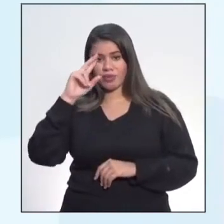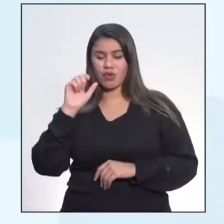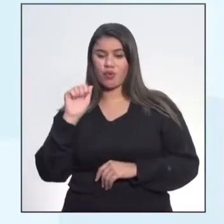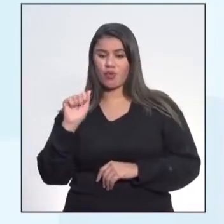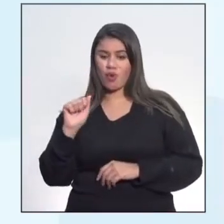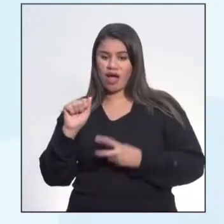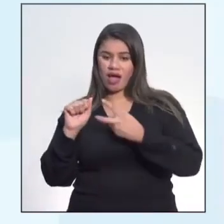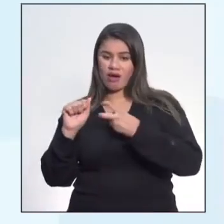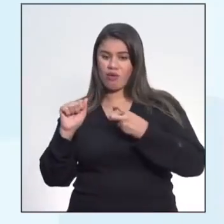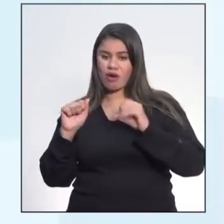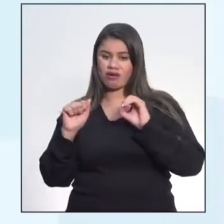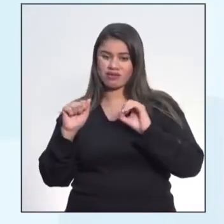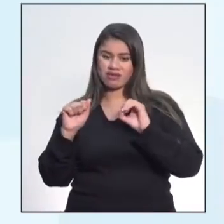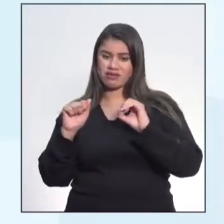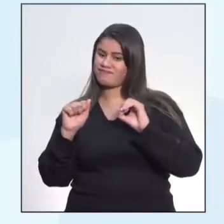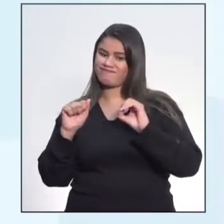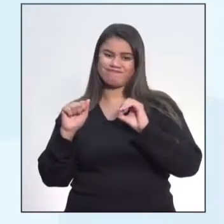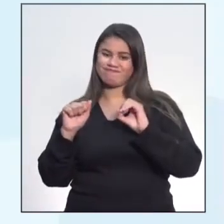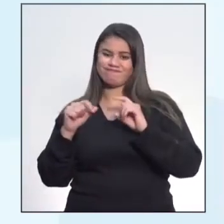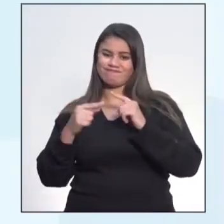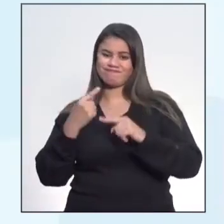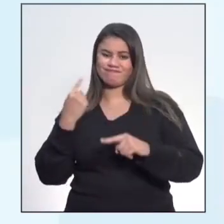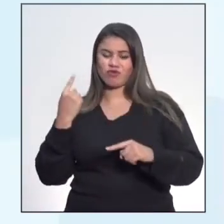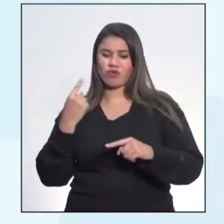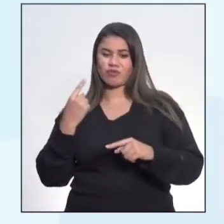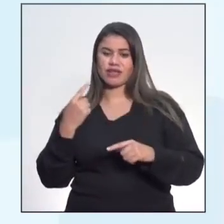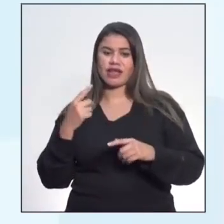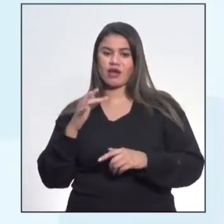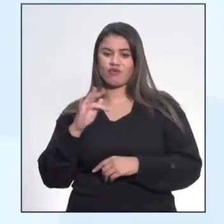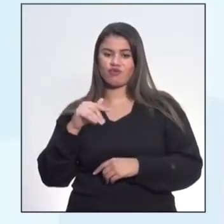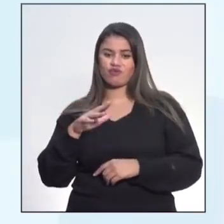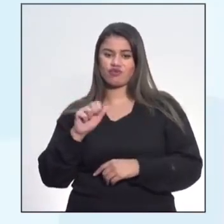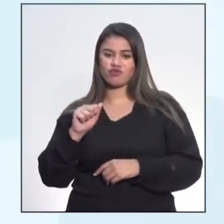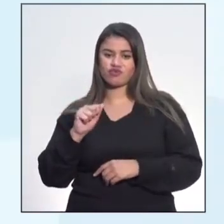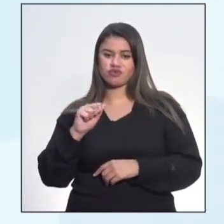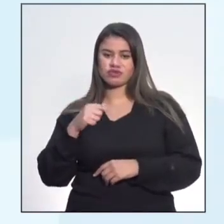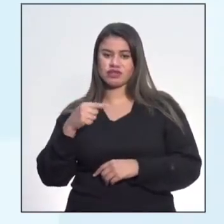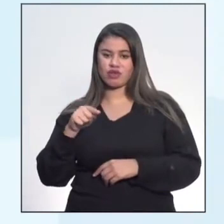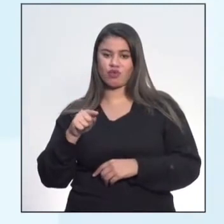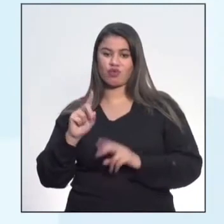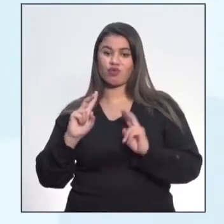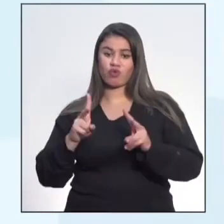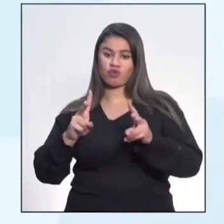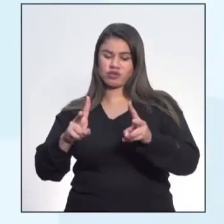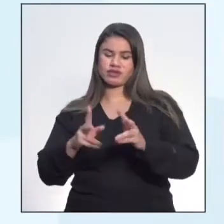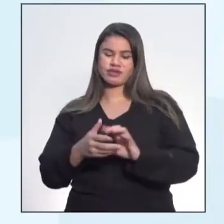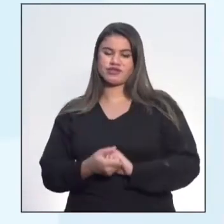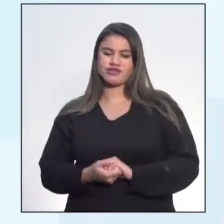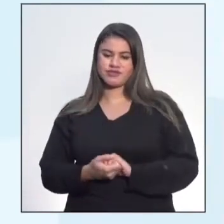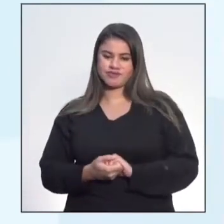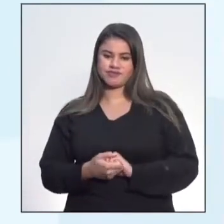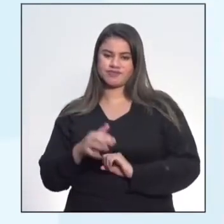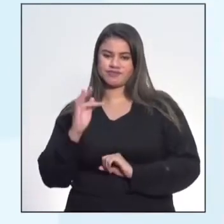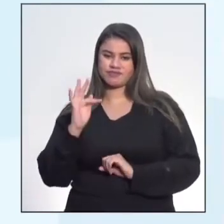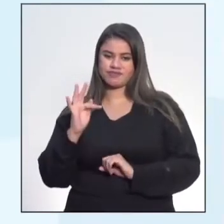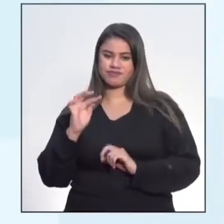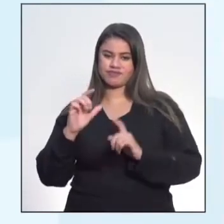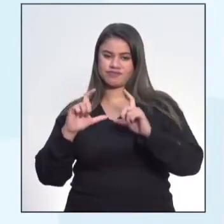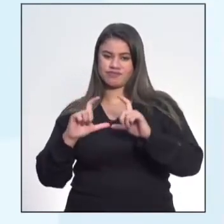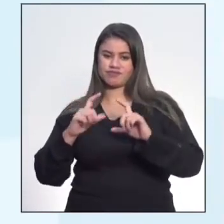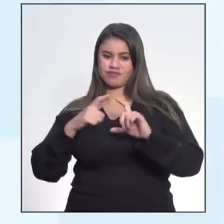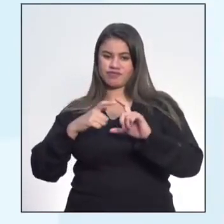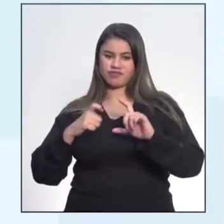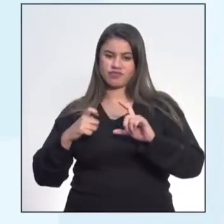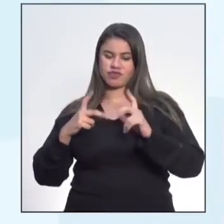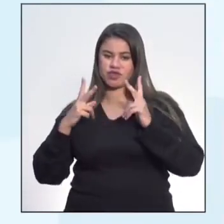Quando o a vale 0, não é mais uma função de primeiro grau. É uma função que a gente chama de função constante. F de x é igual a b,